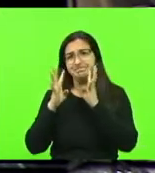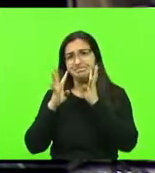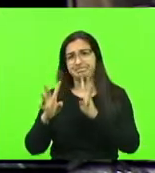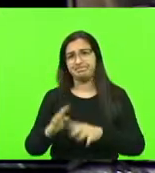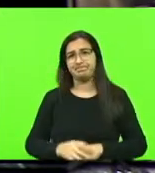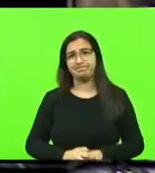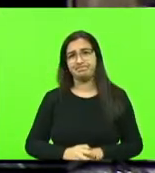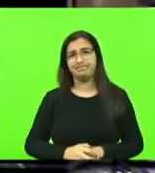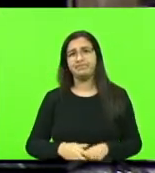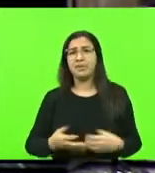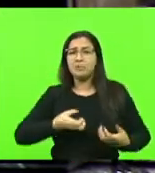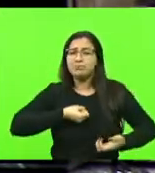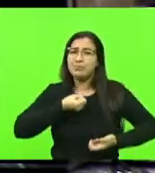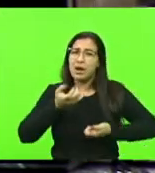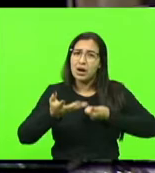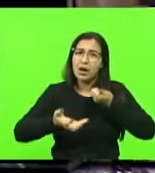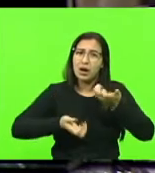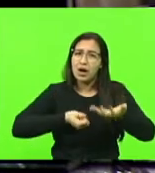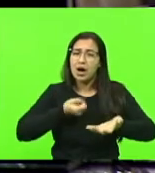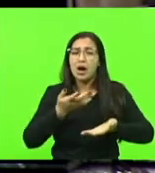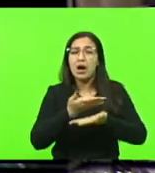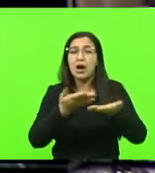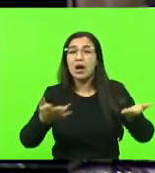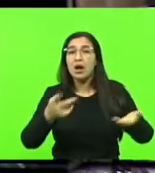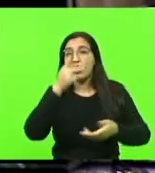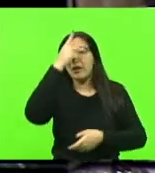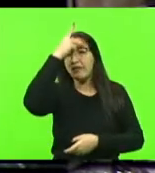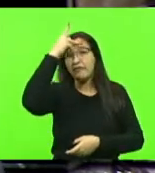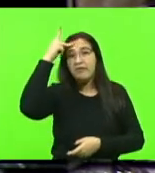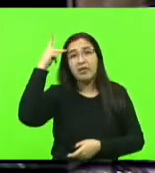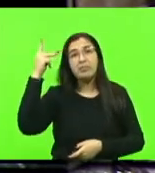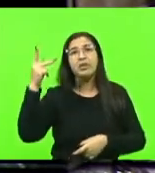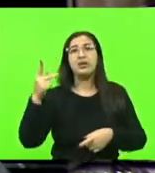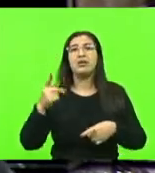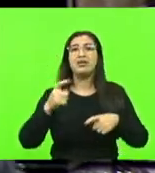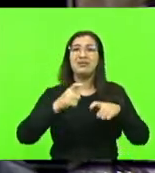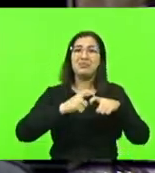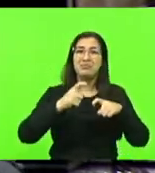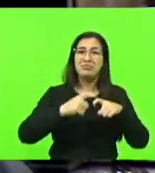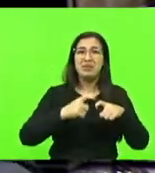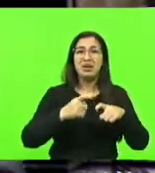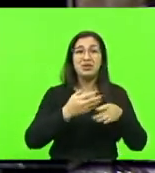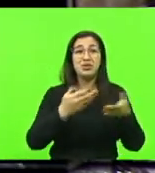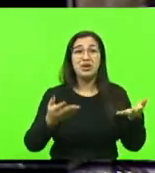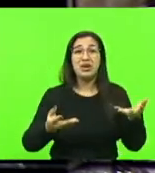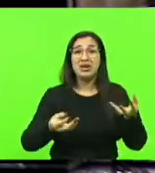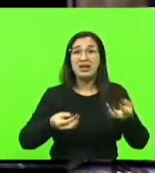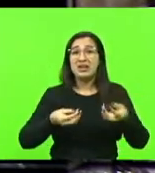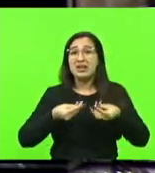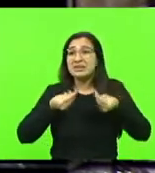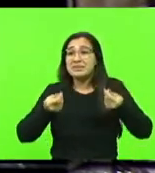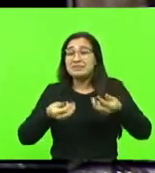desabafo das famílias, dos médicos, que não sabem mais o que dizer para os